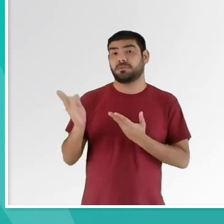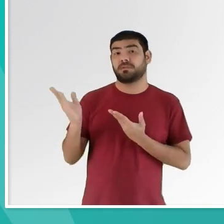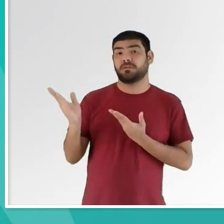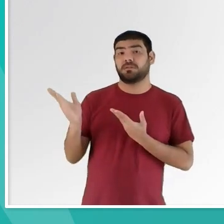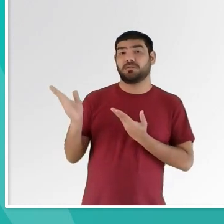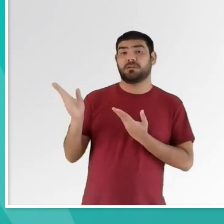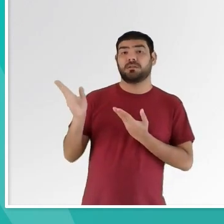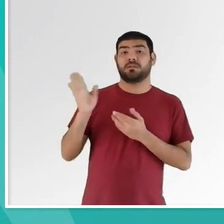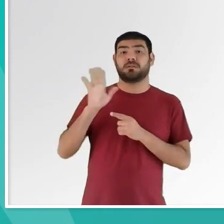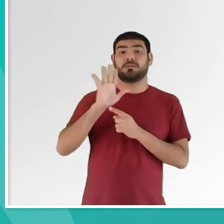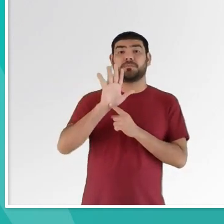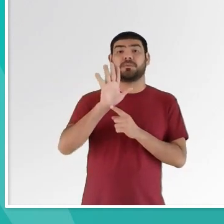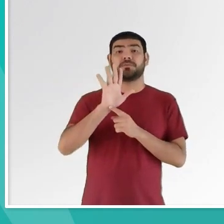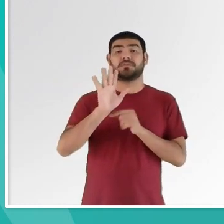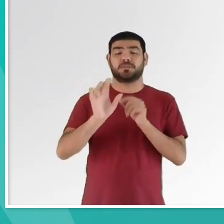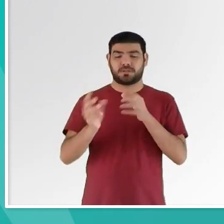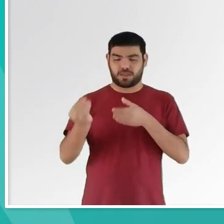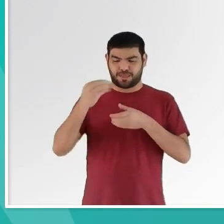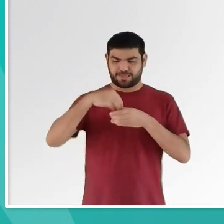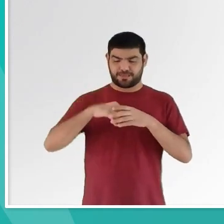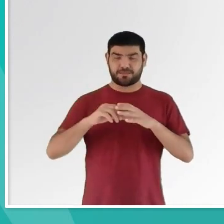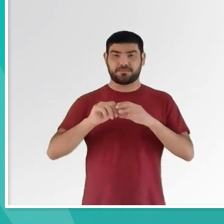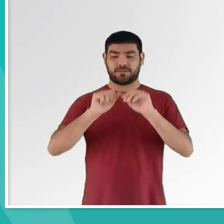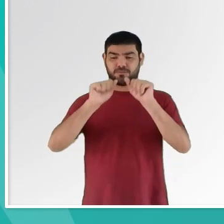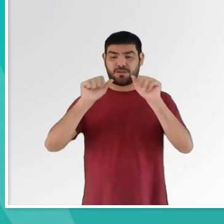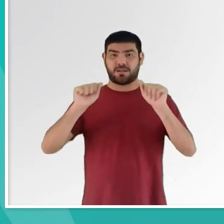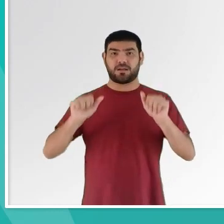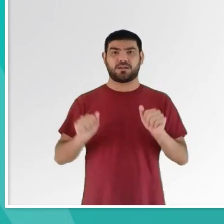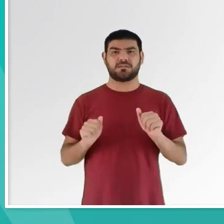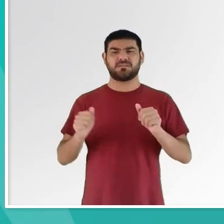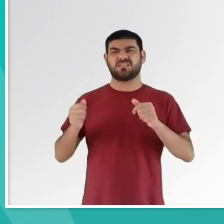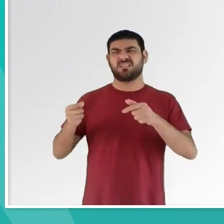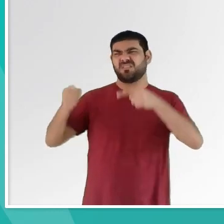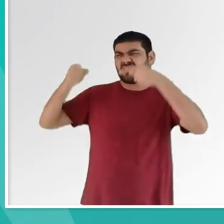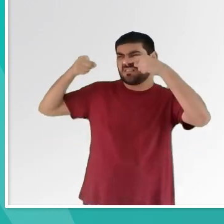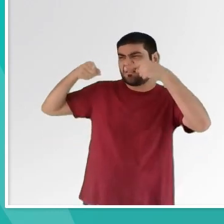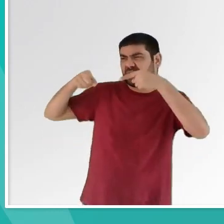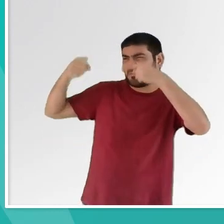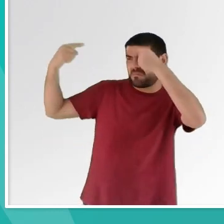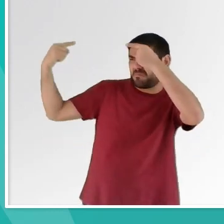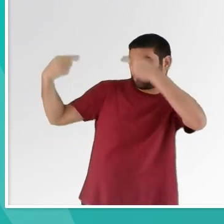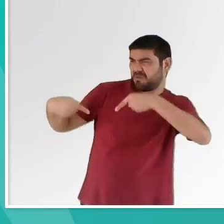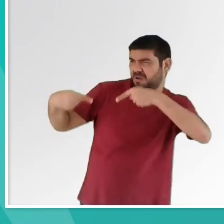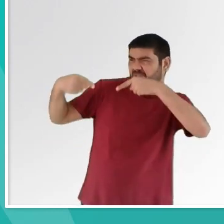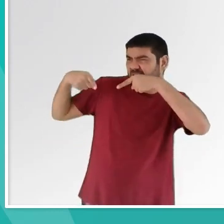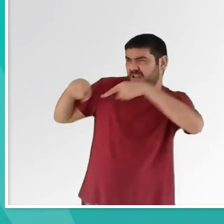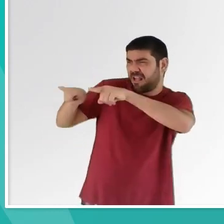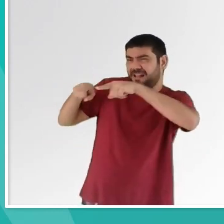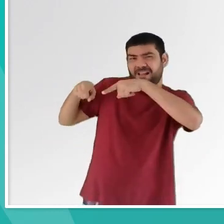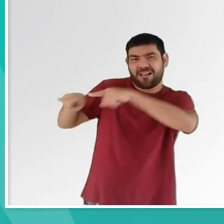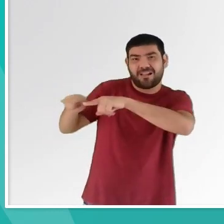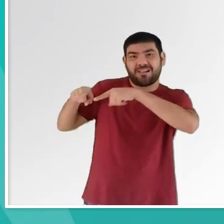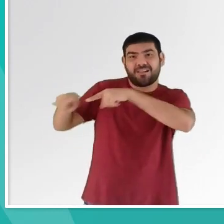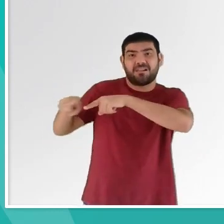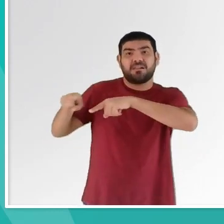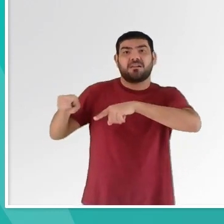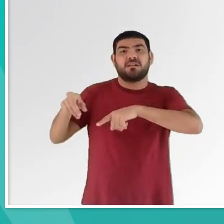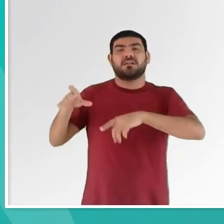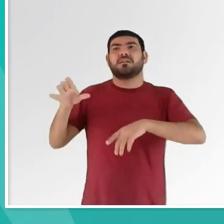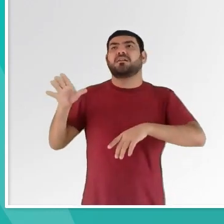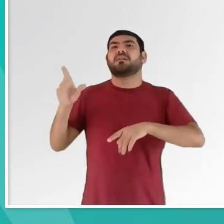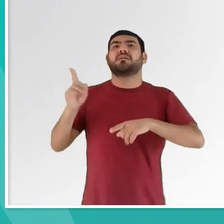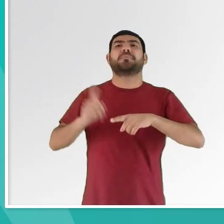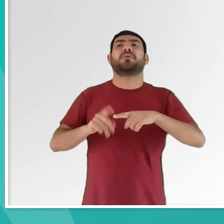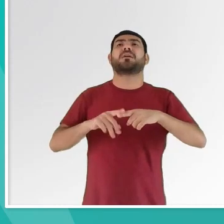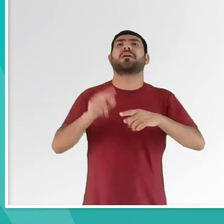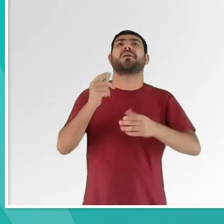sua arte, ele faz um protesto contra o consumismo de roupa. Várias pessoas têm roupas que nem usam, mas estão guardadas ali